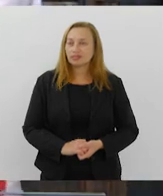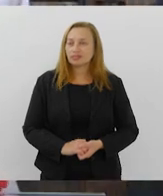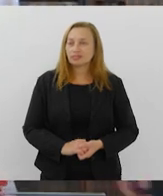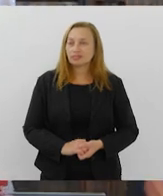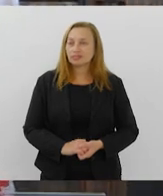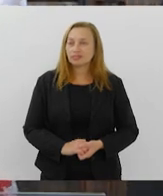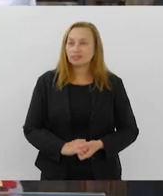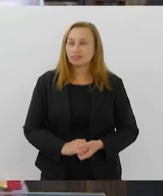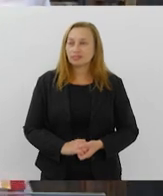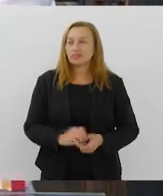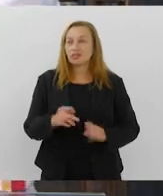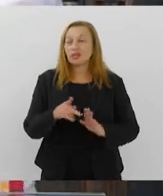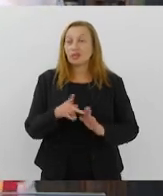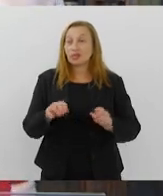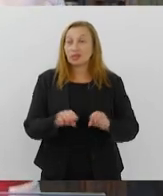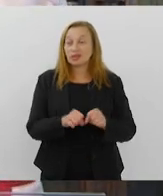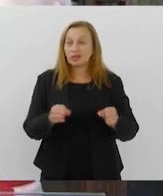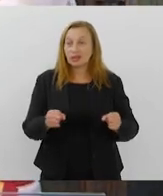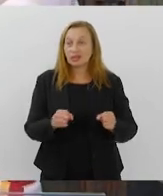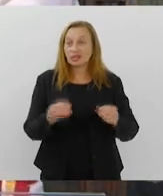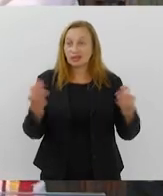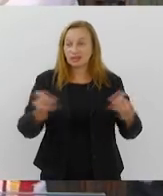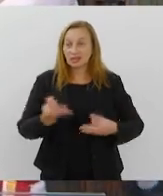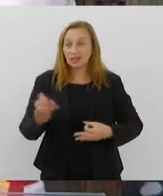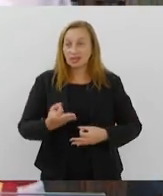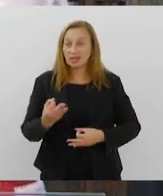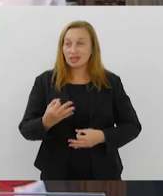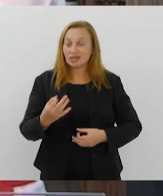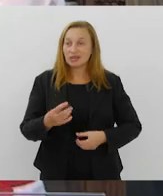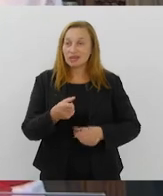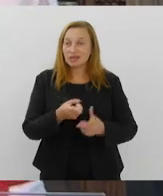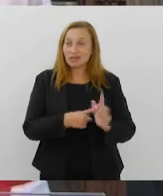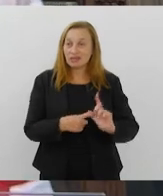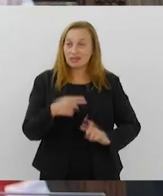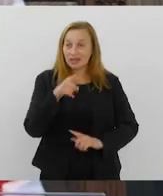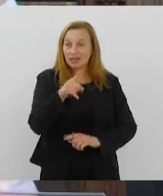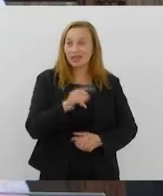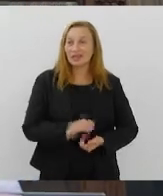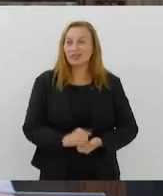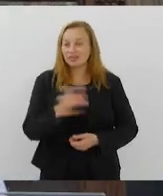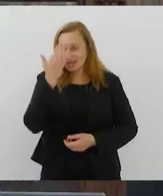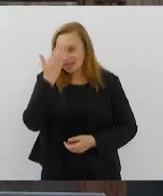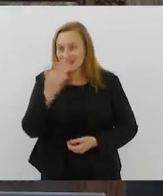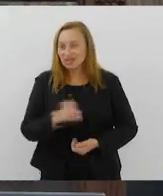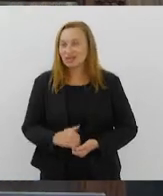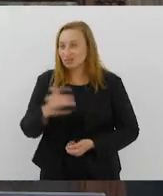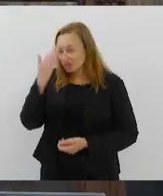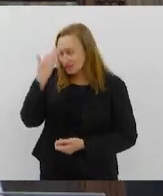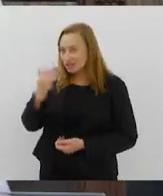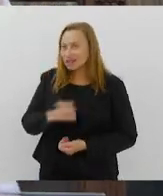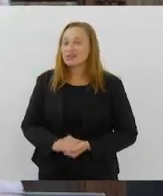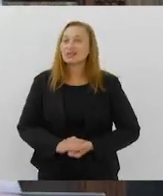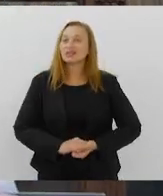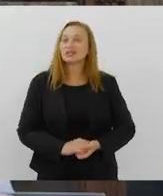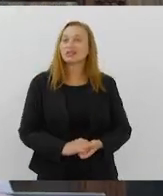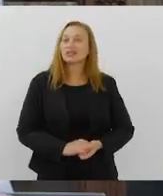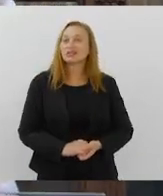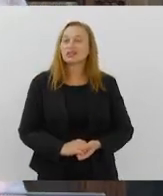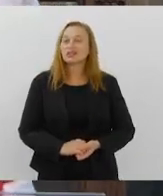Se o protocolo da Assembleia está tudo certo, nós devemos a ela. Obrigado, Fabinho.